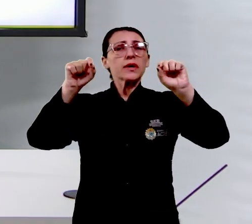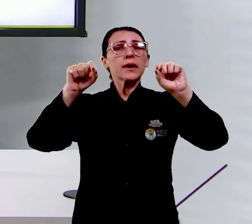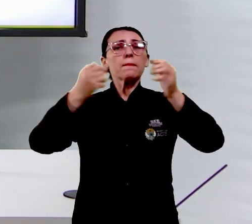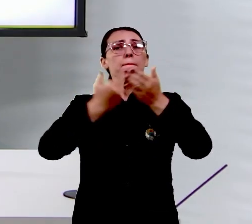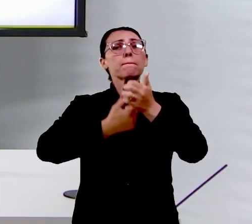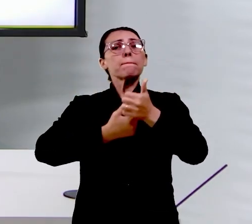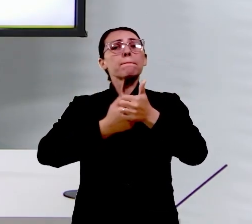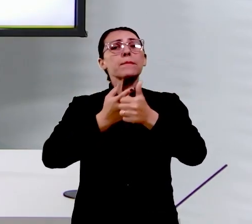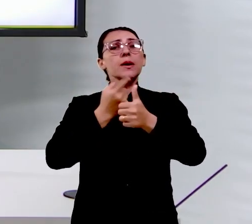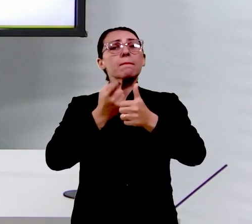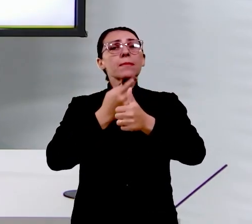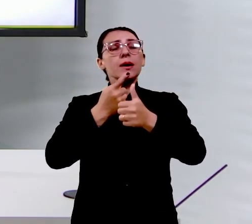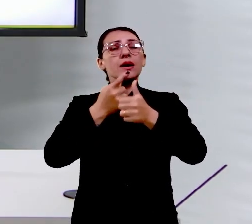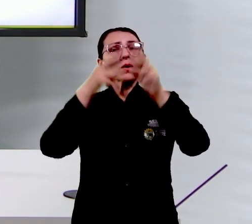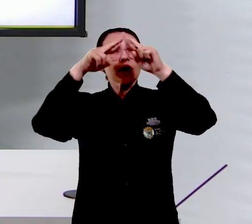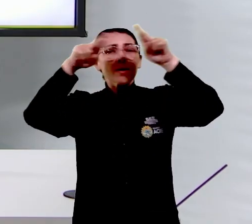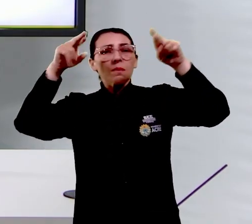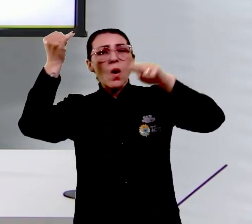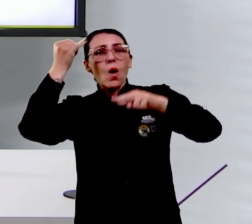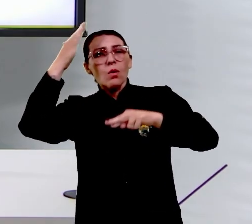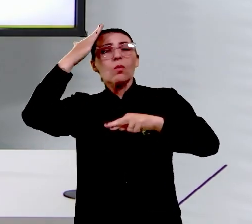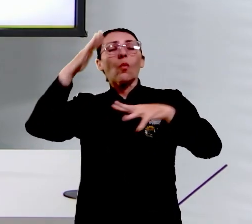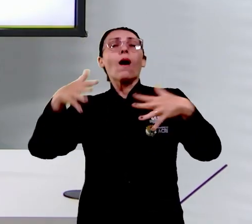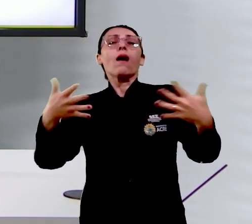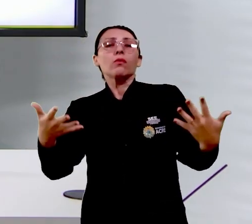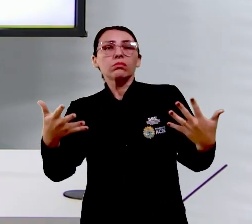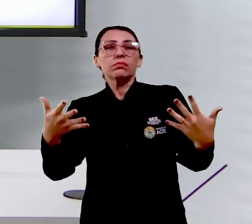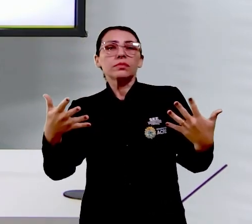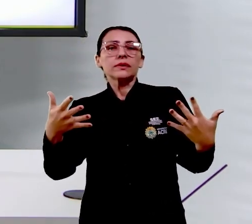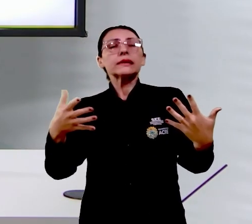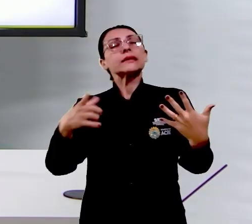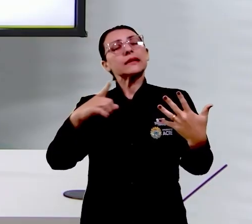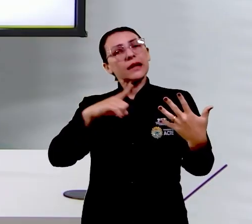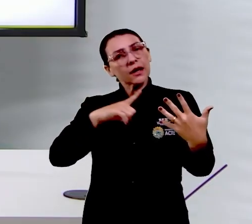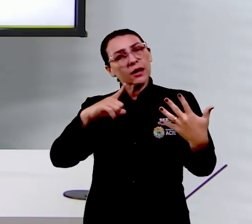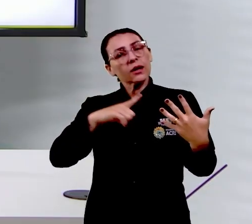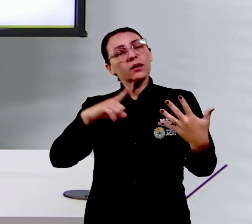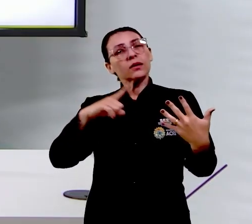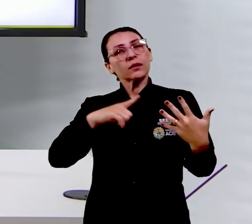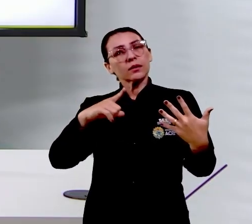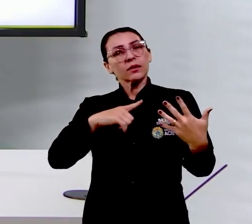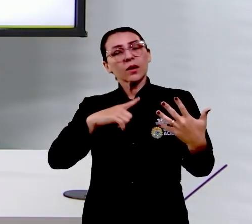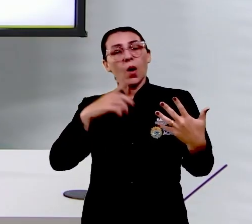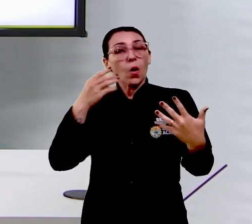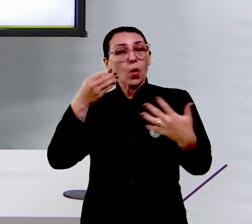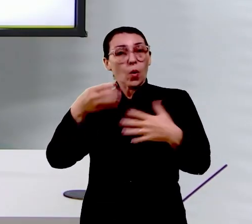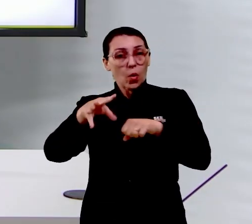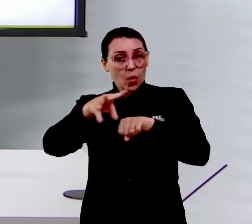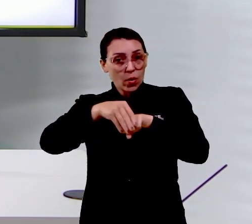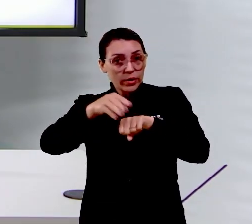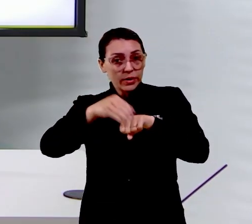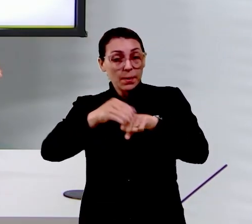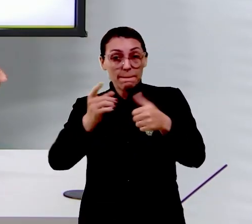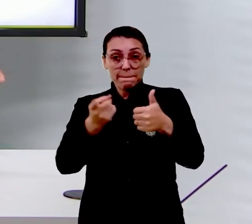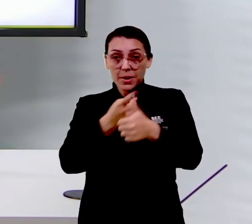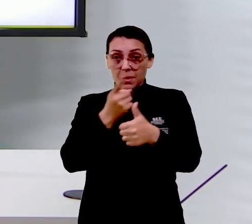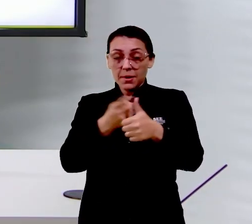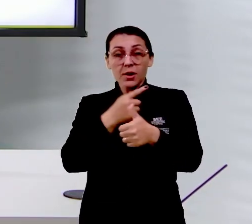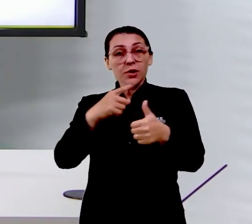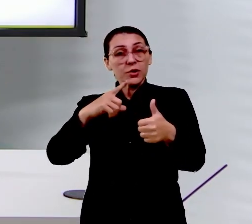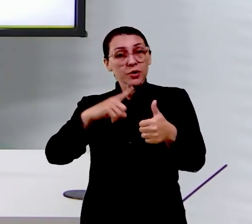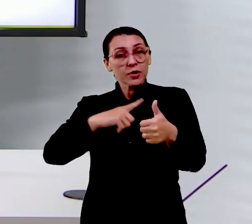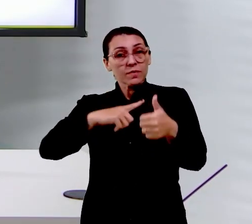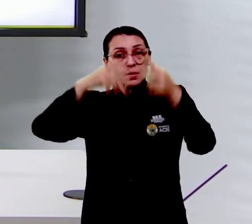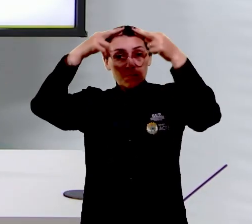primeiro, o renascimento ou o iluminismo? Então, nós temos que ter o conhecimento de que primeiro nós